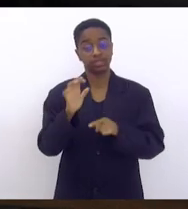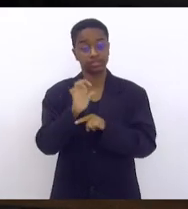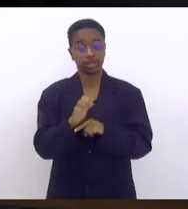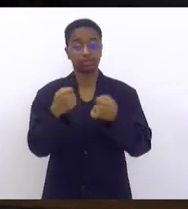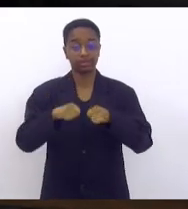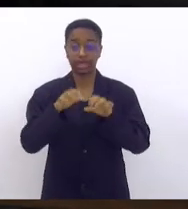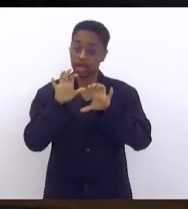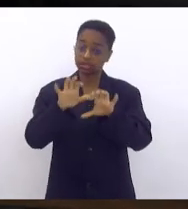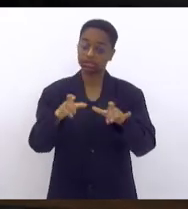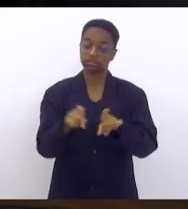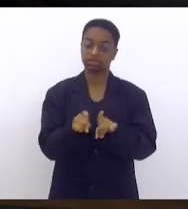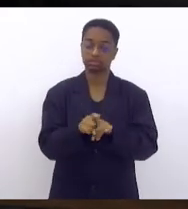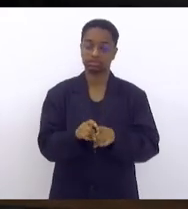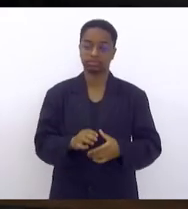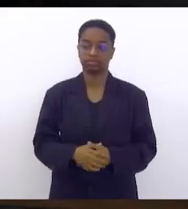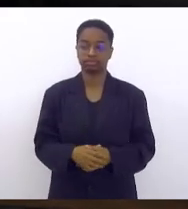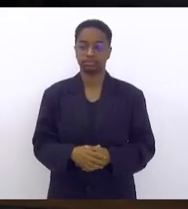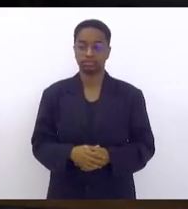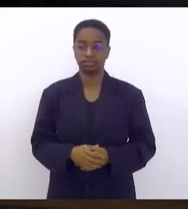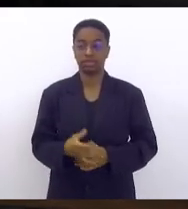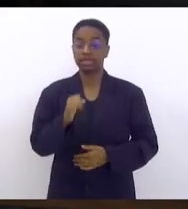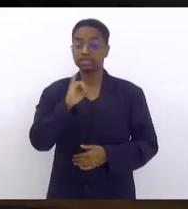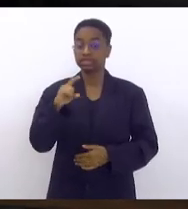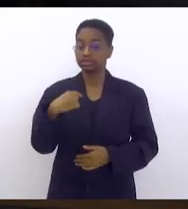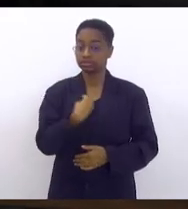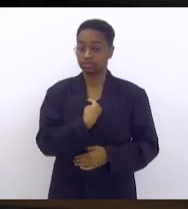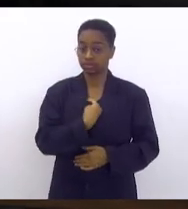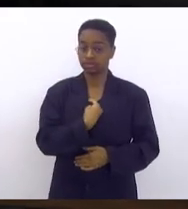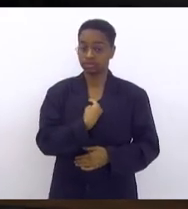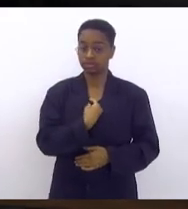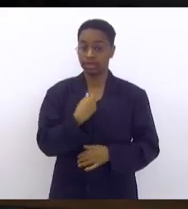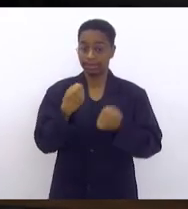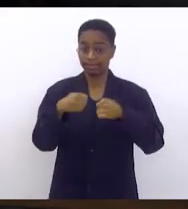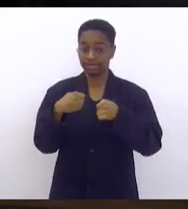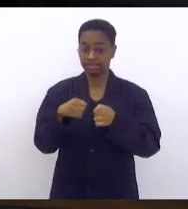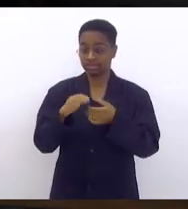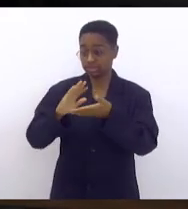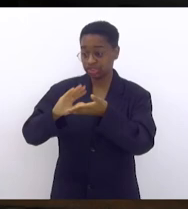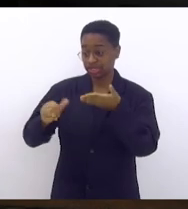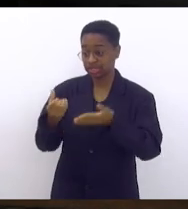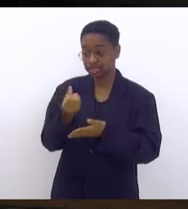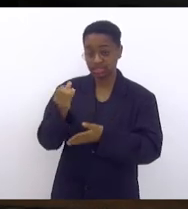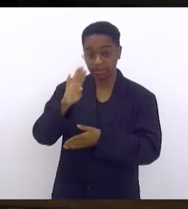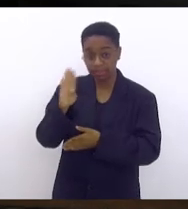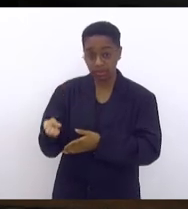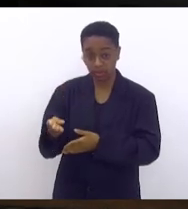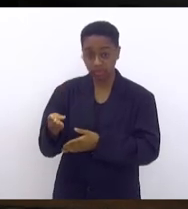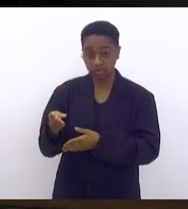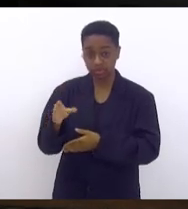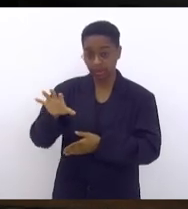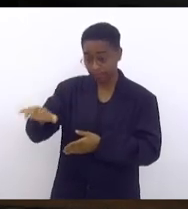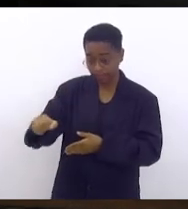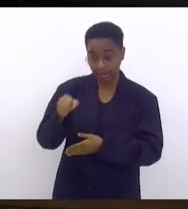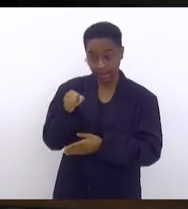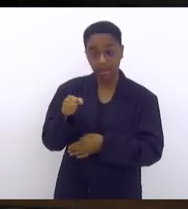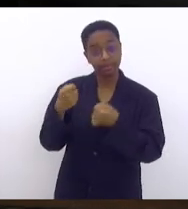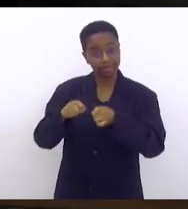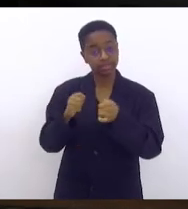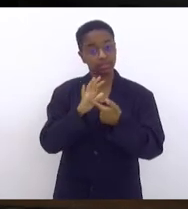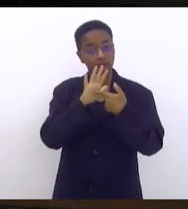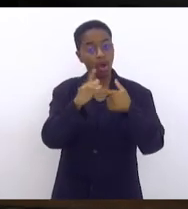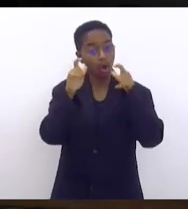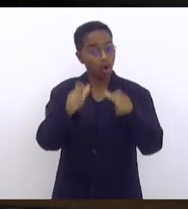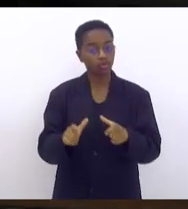assim. Então, se a gente vai tirar 66 milhões de algum lugar, a gente vai ter que dizer de onde a gente está tirando.